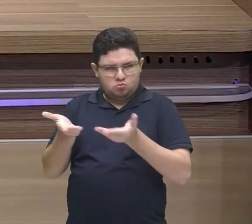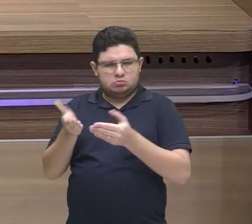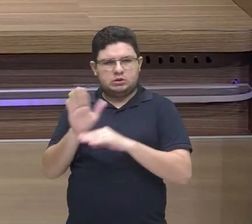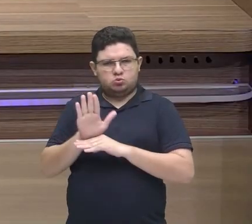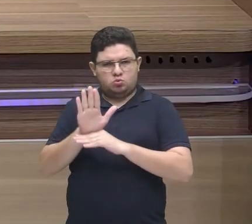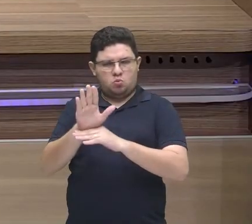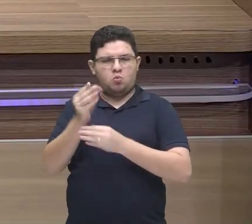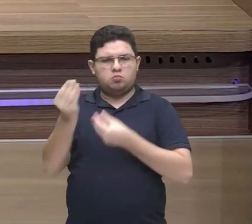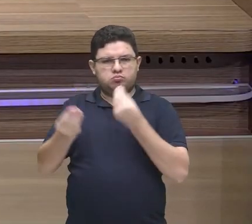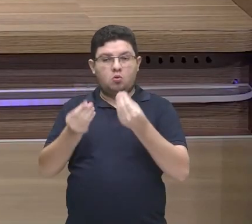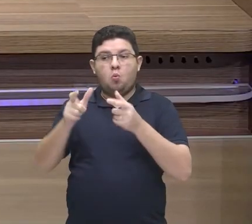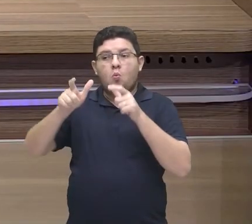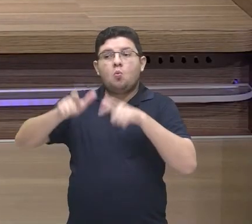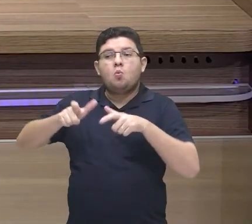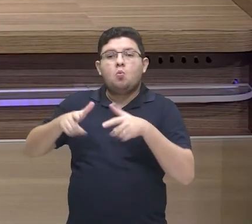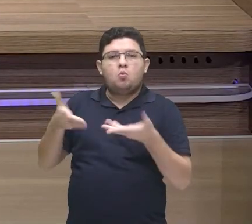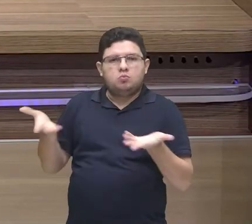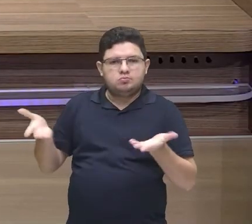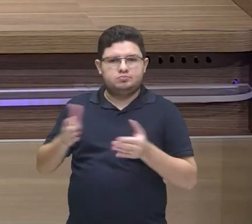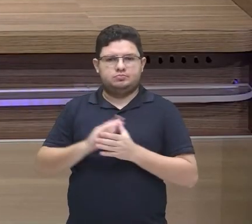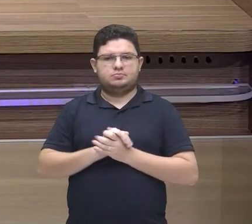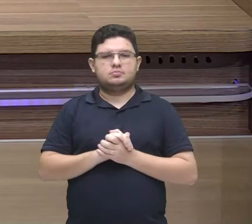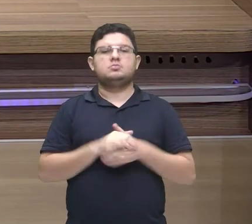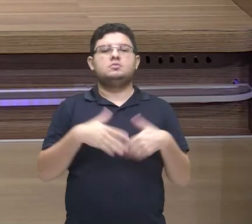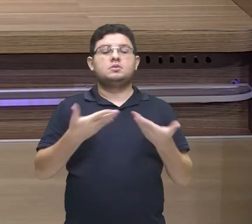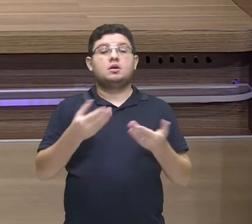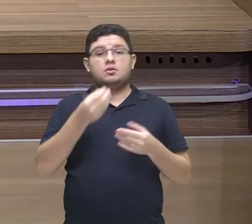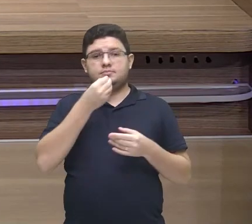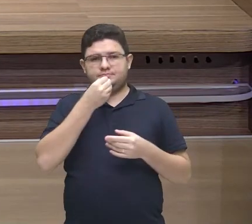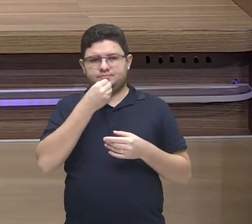que eu gostaria, a oportunidade